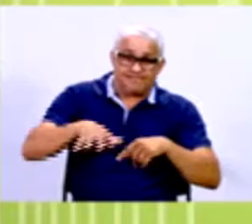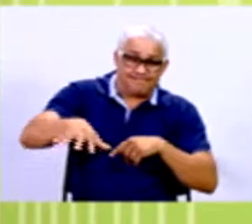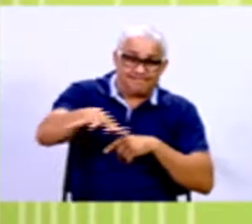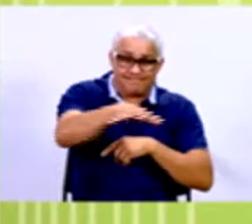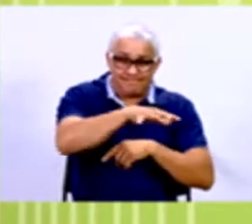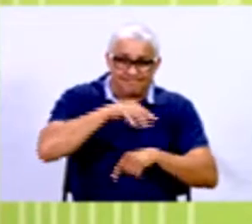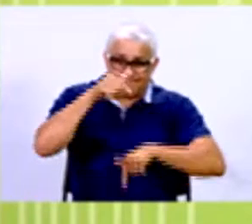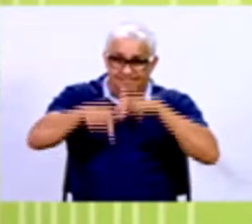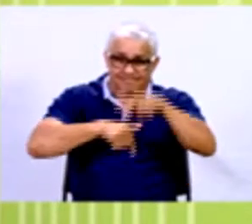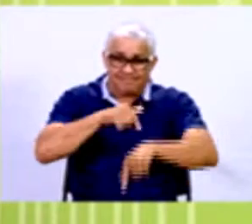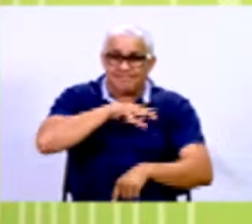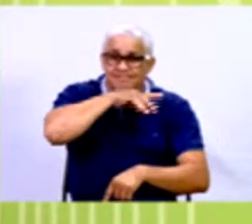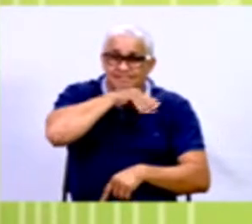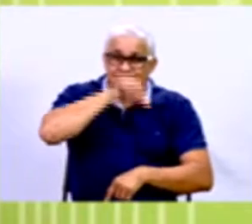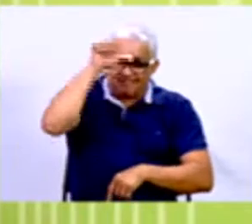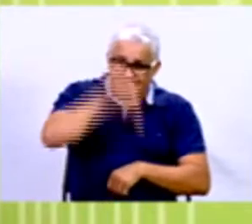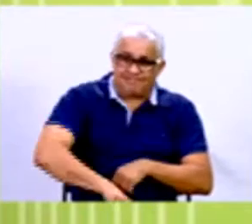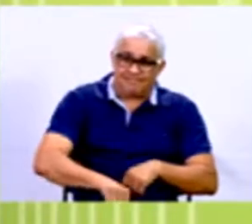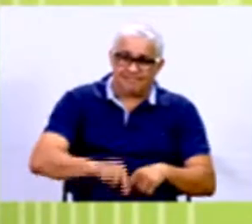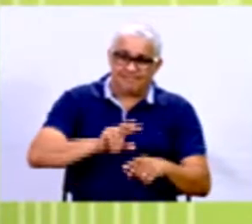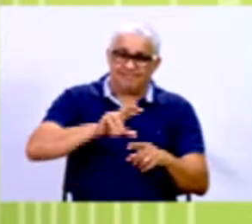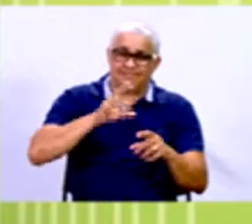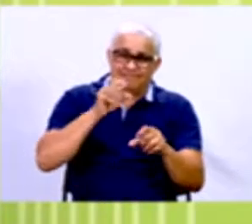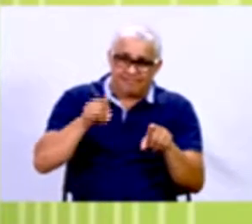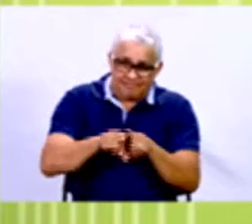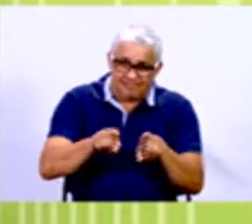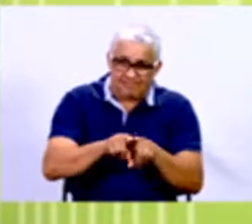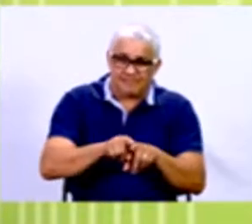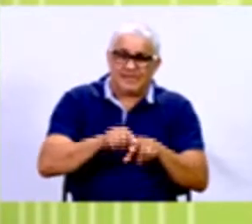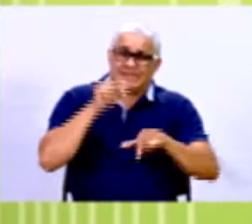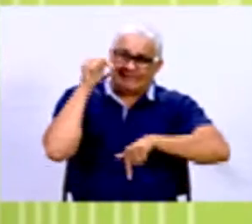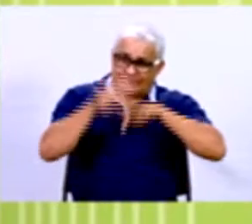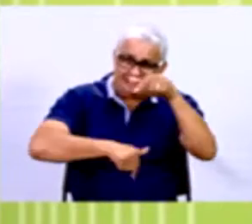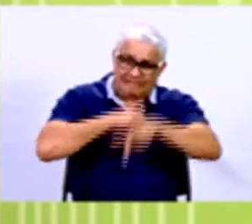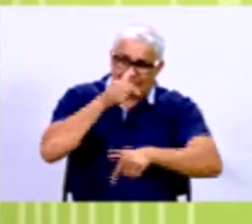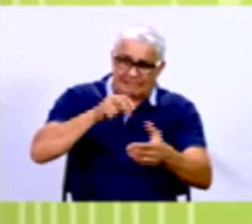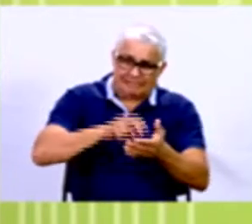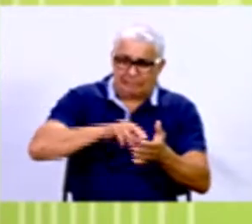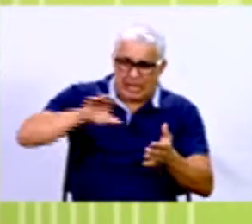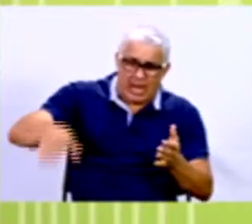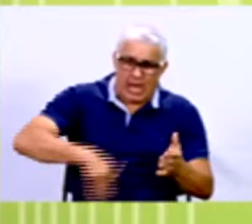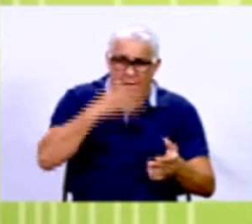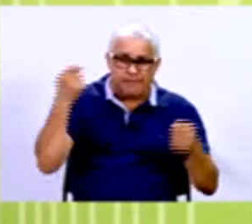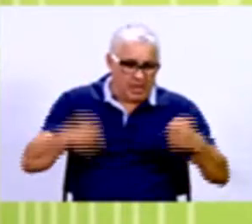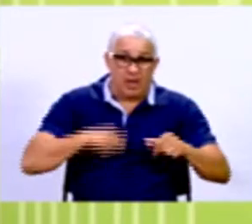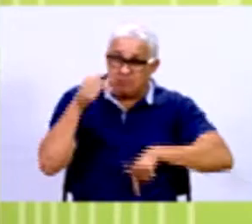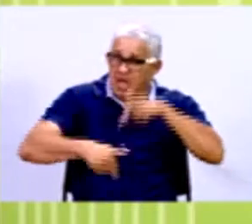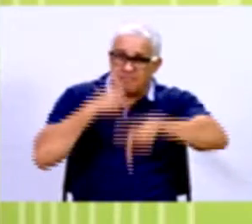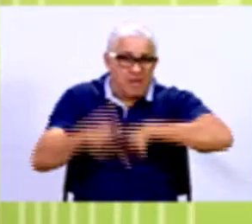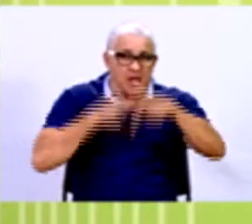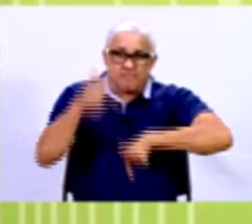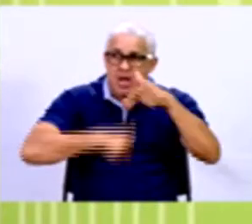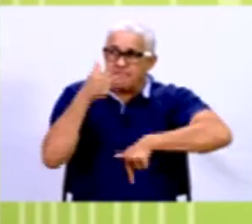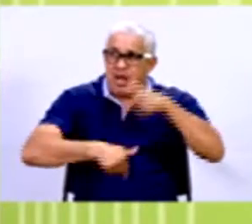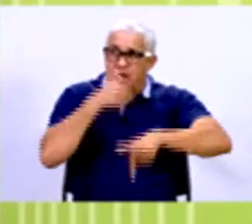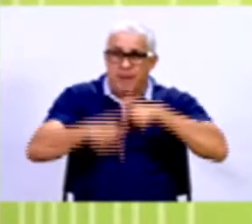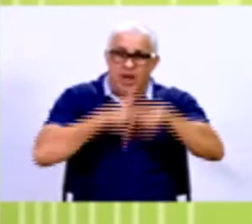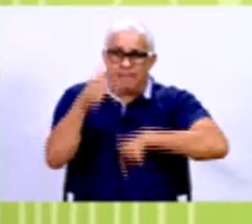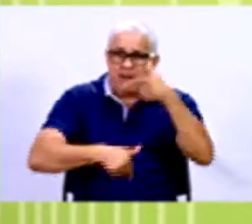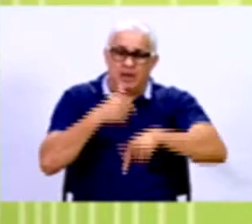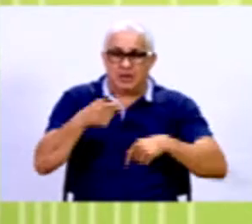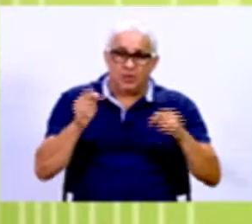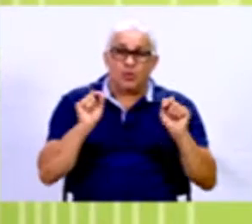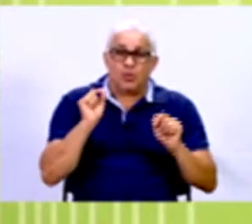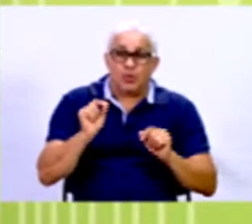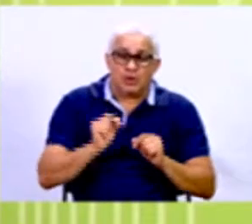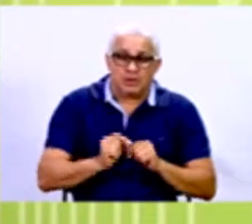de trabalho, junto com somadas a jornadas de trabalho excessivas, né? Você tem que produzir, você tem que produzir, você tem que produzir. Acaba o quê? Acaba